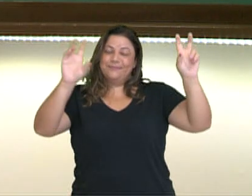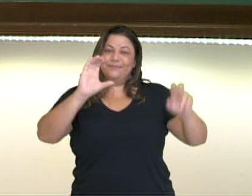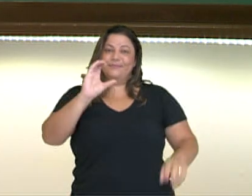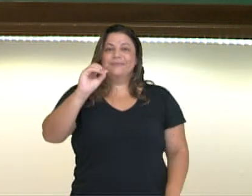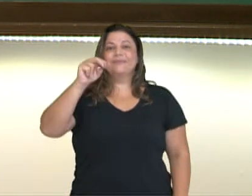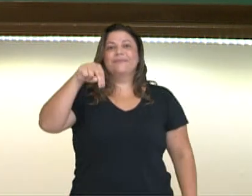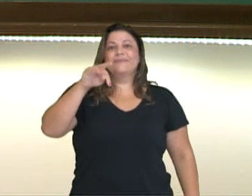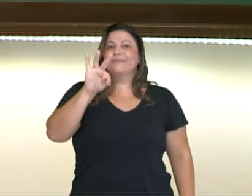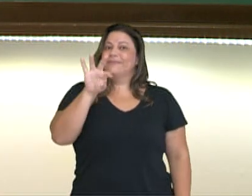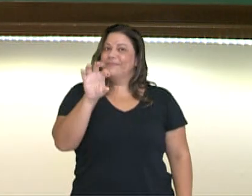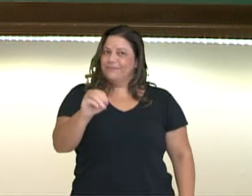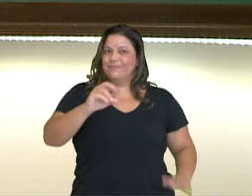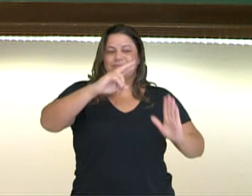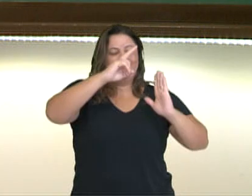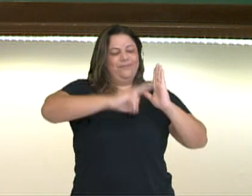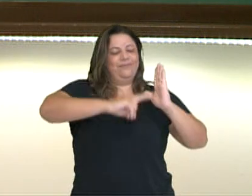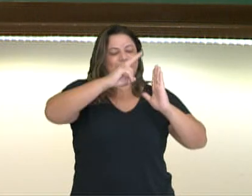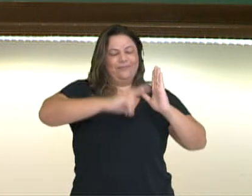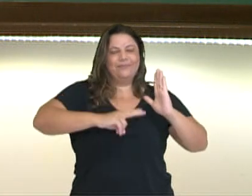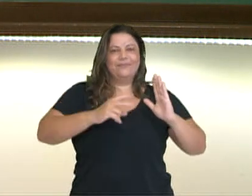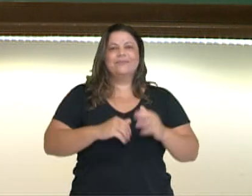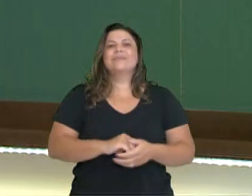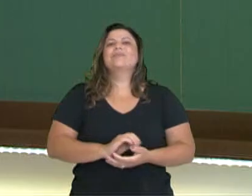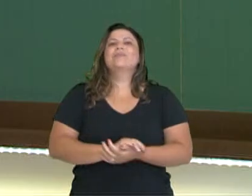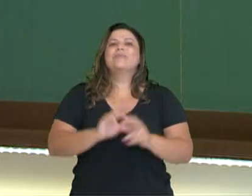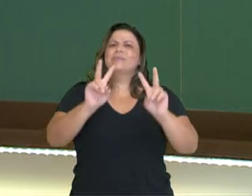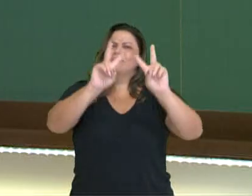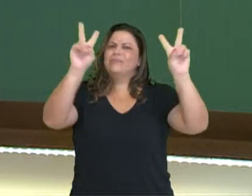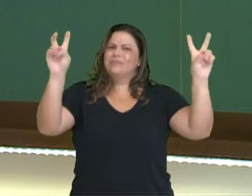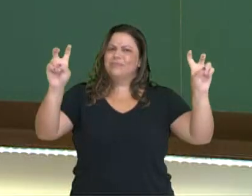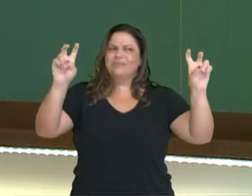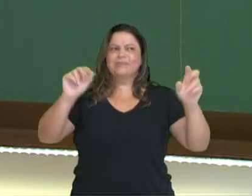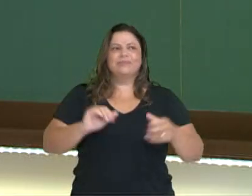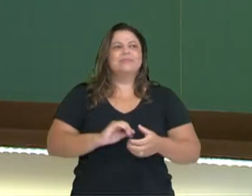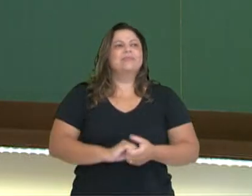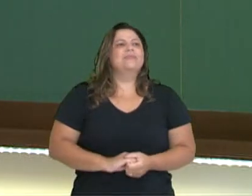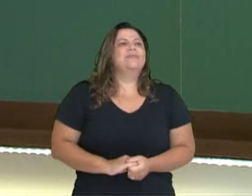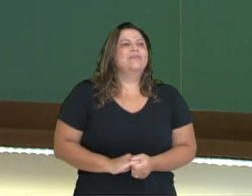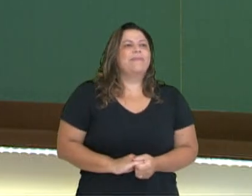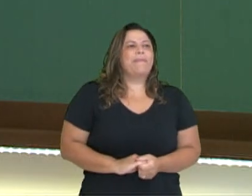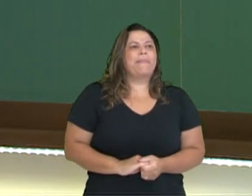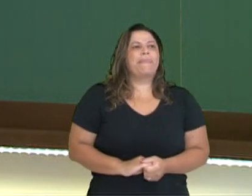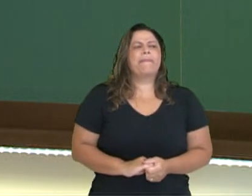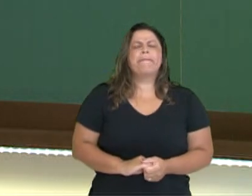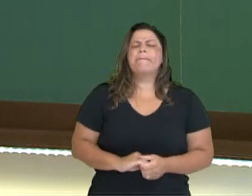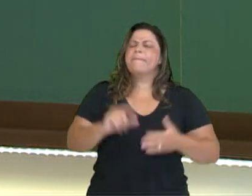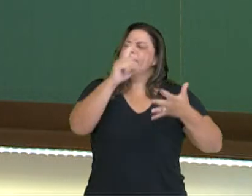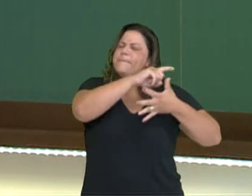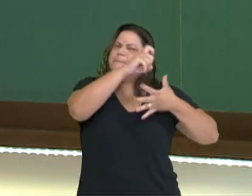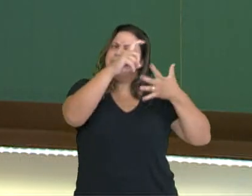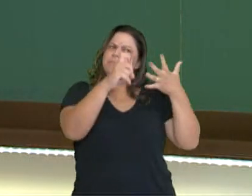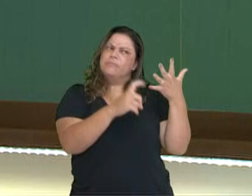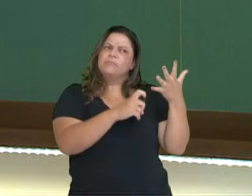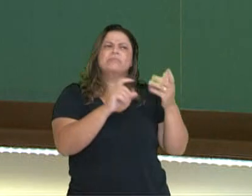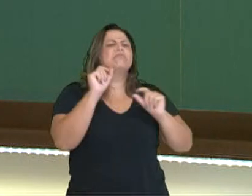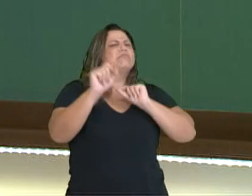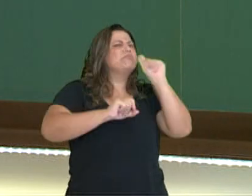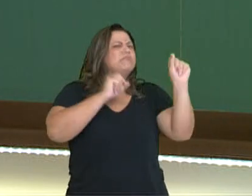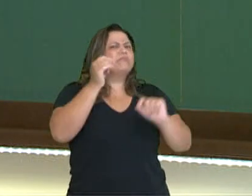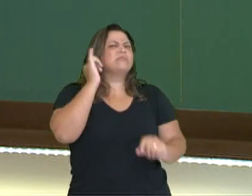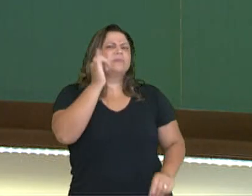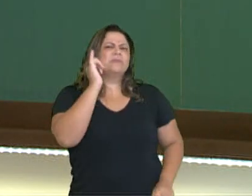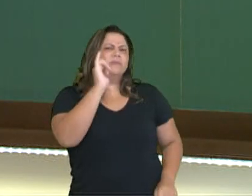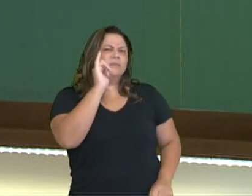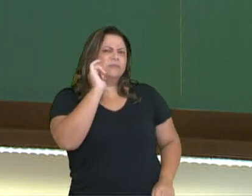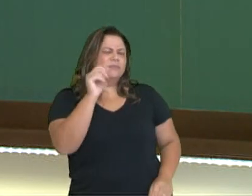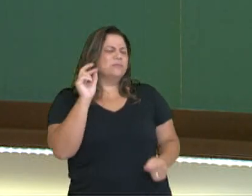Vamos ler o enunciado. Levante hipóteses. A que o narrador se refere ao escrever